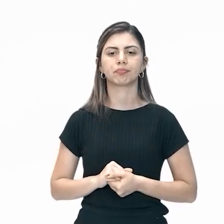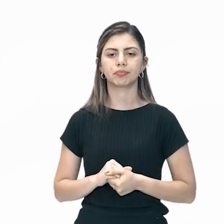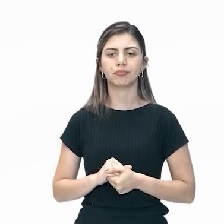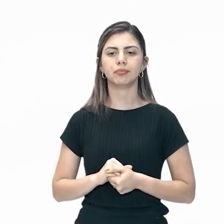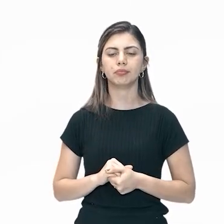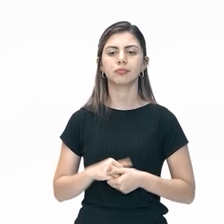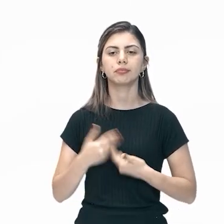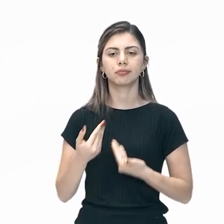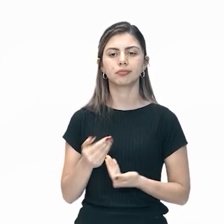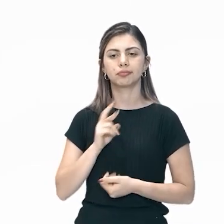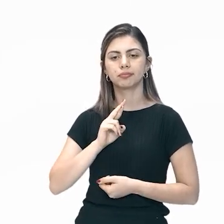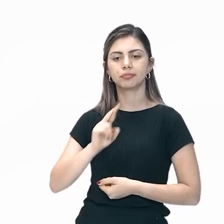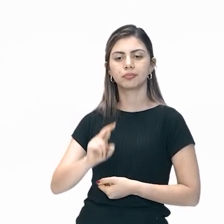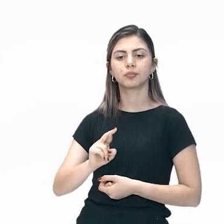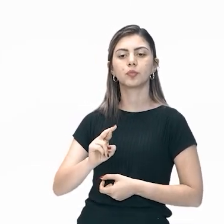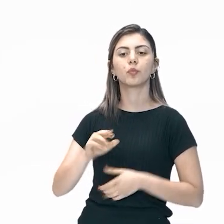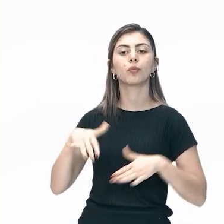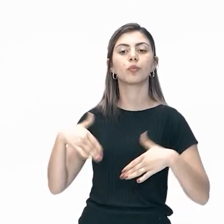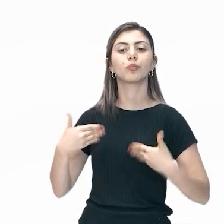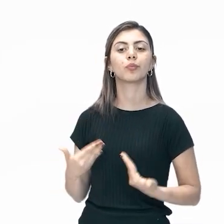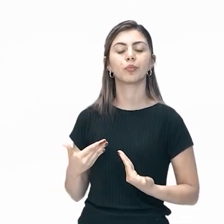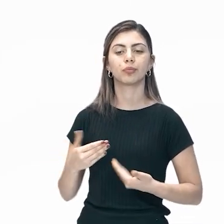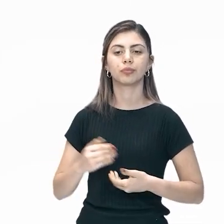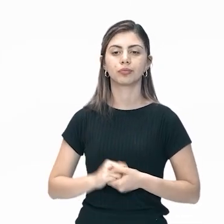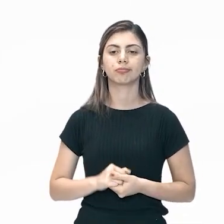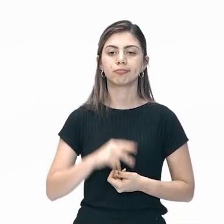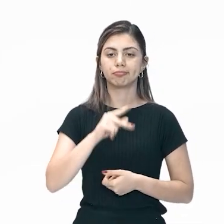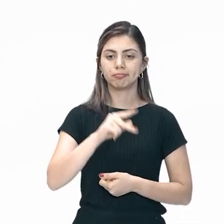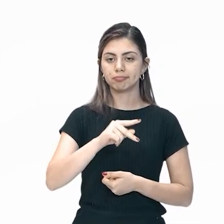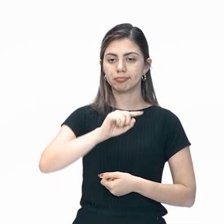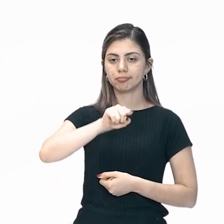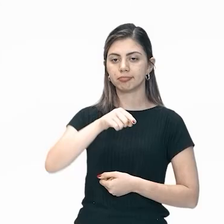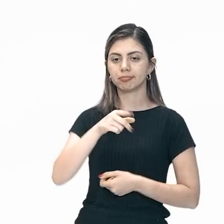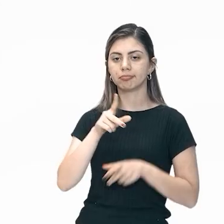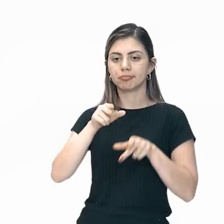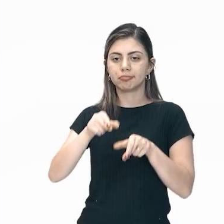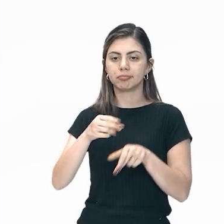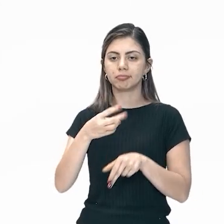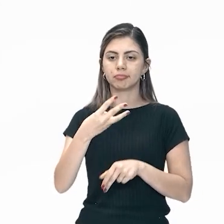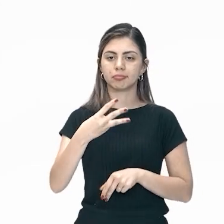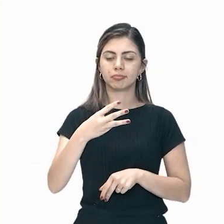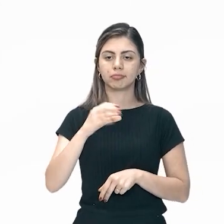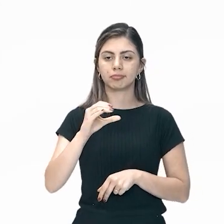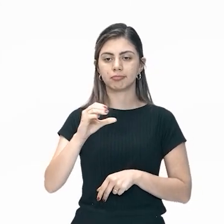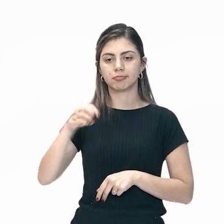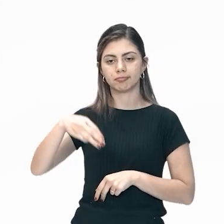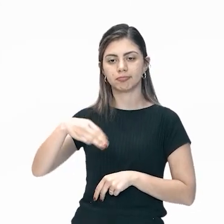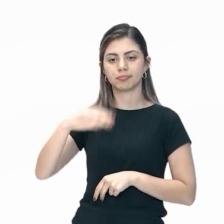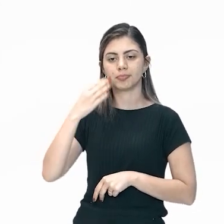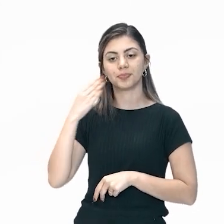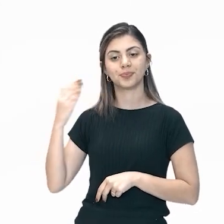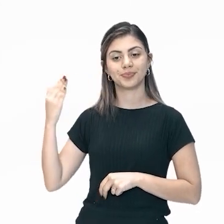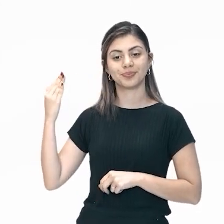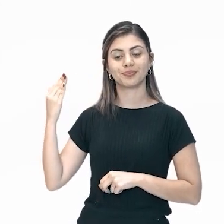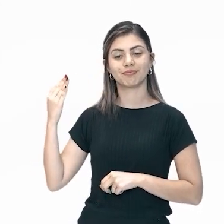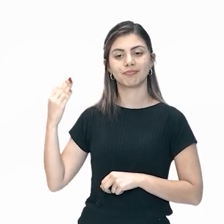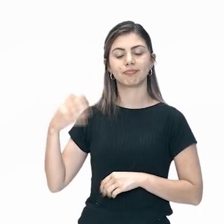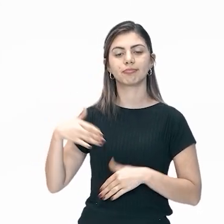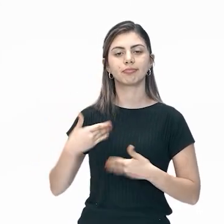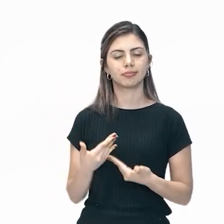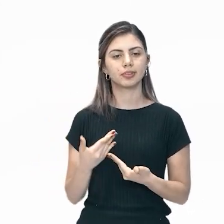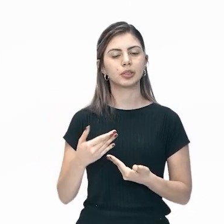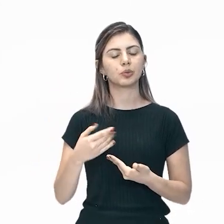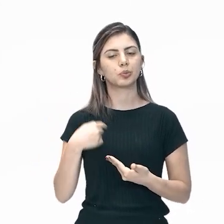que o pelinha, ele vale aí, ó, 3 centímetros, tá, pessoal? Porque tá todo mundo aqui